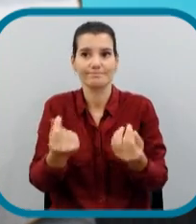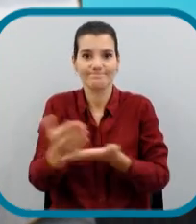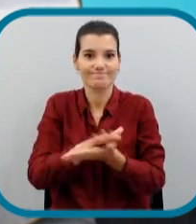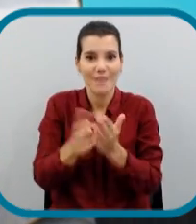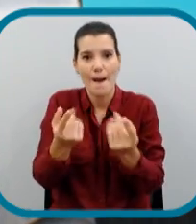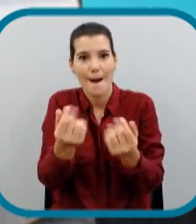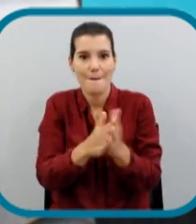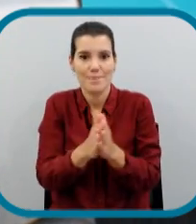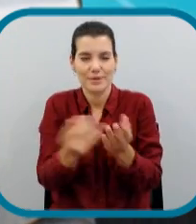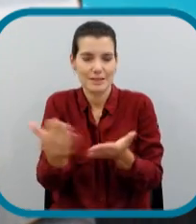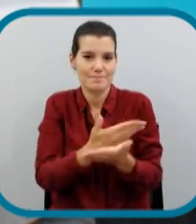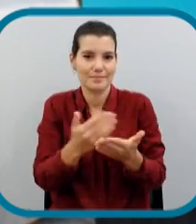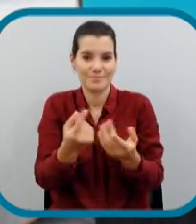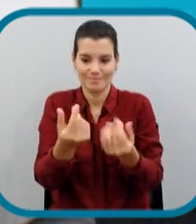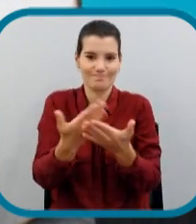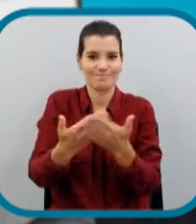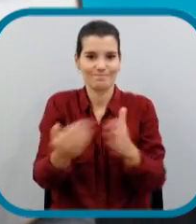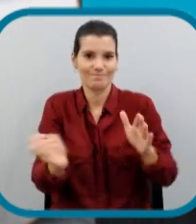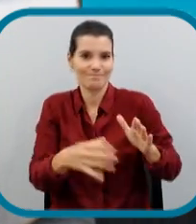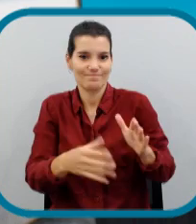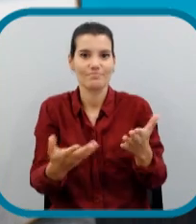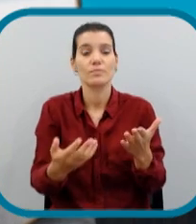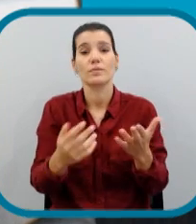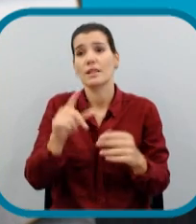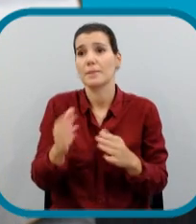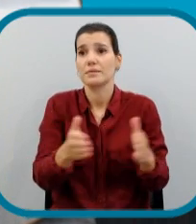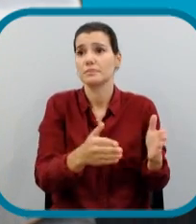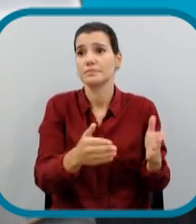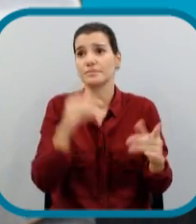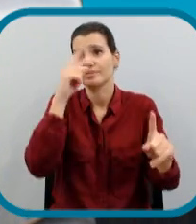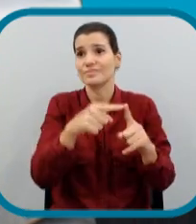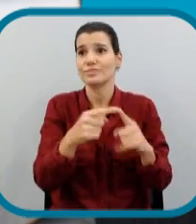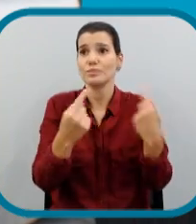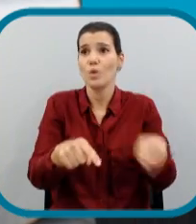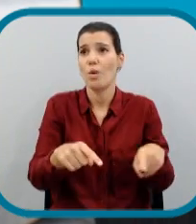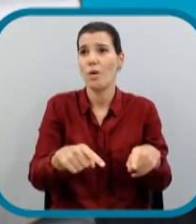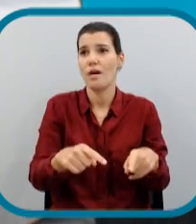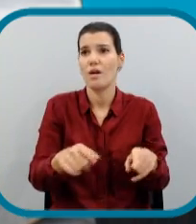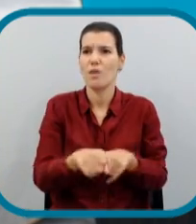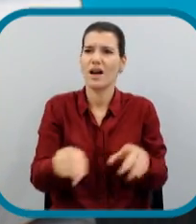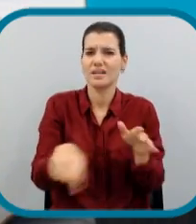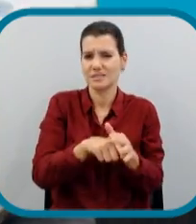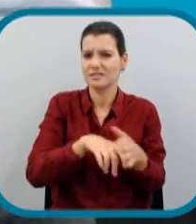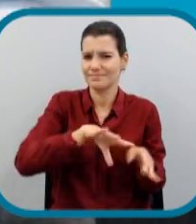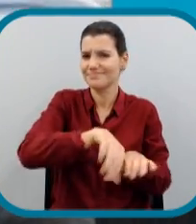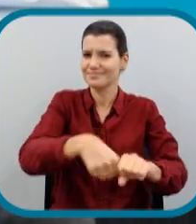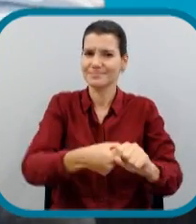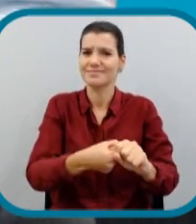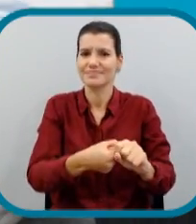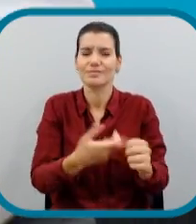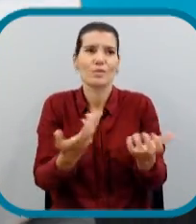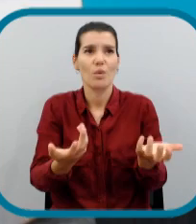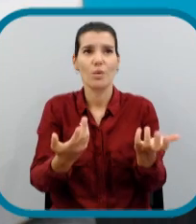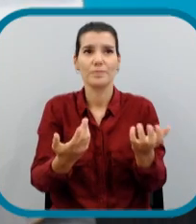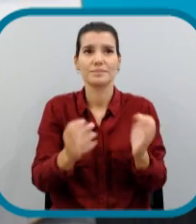criminosos, de angariação ilegítima de fundos, fins simplesmente pura e simplesmente